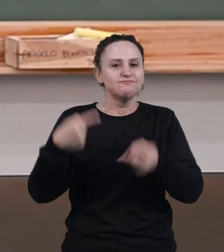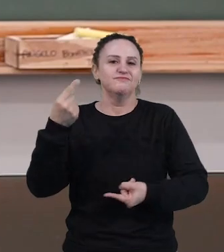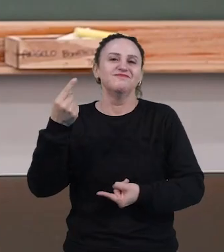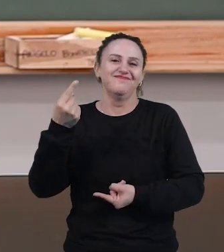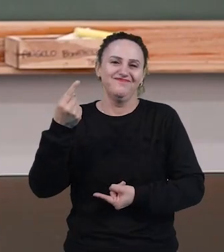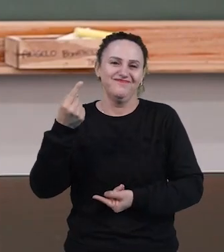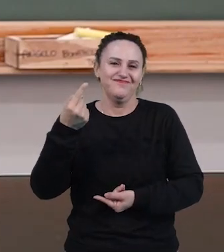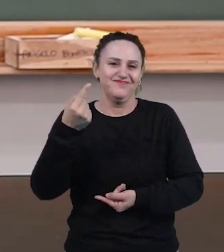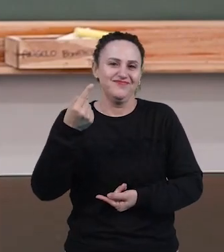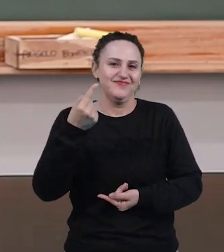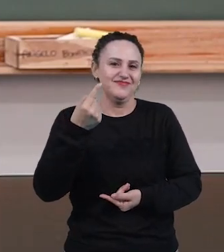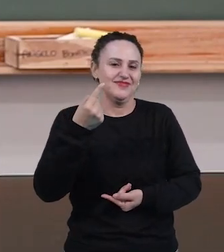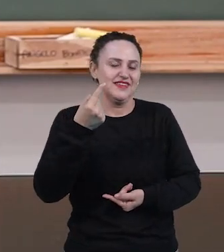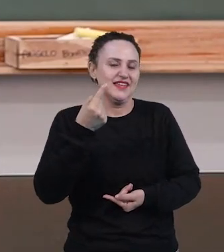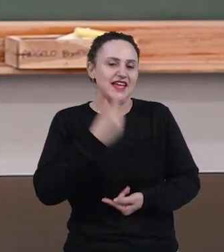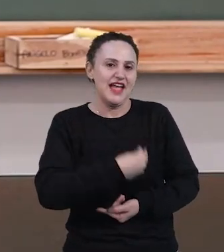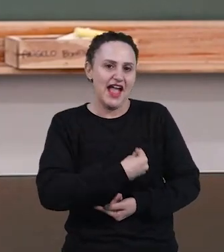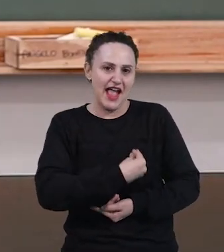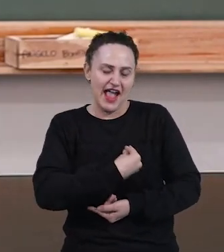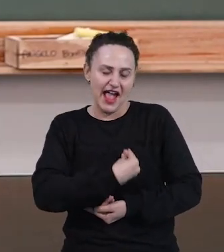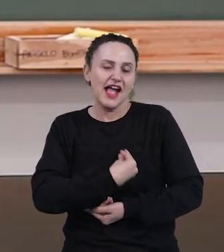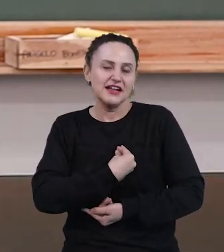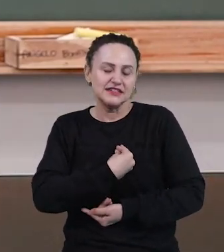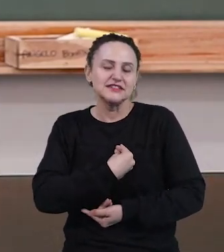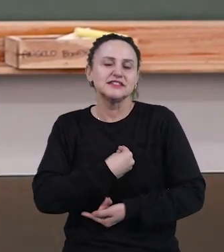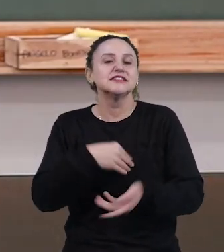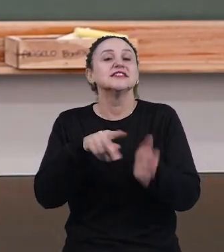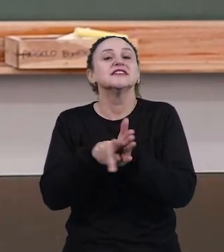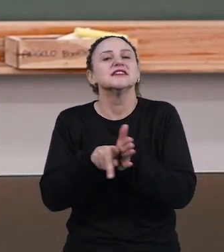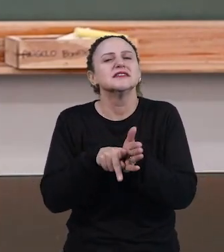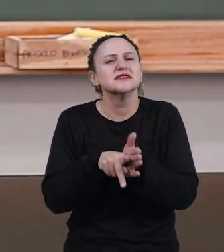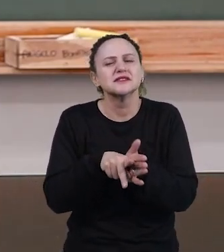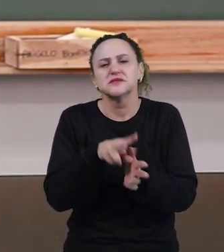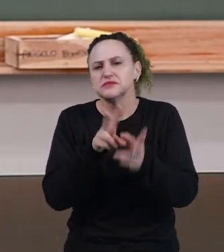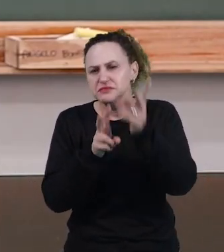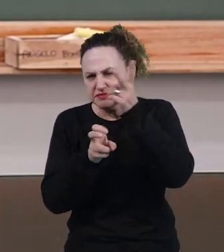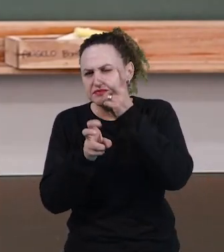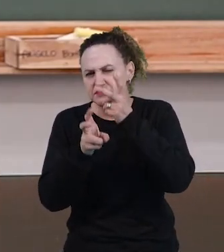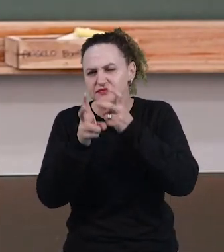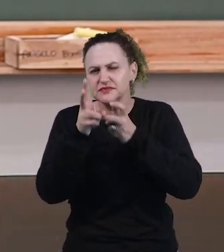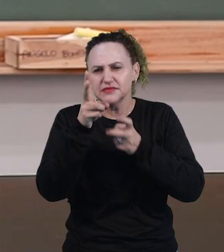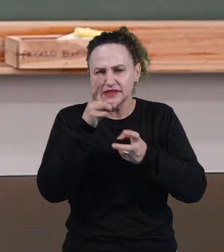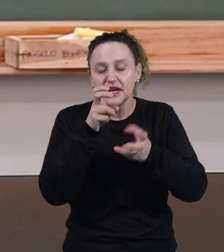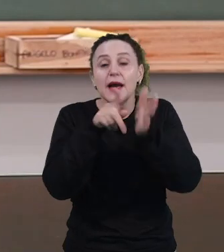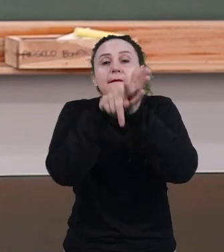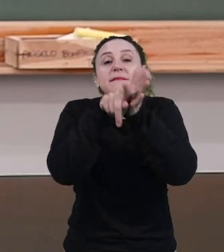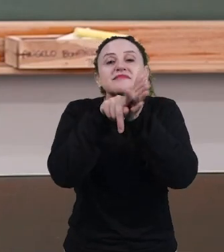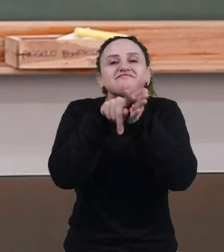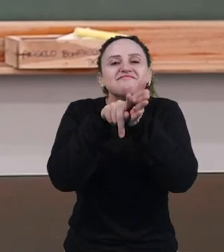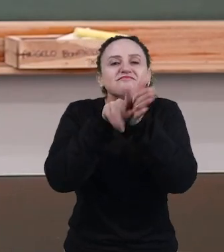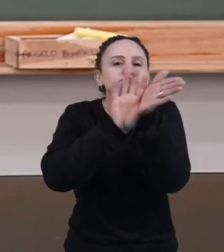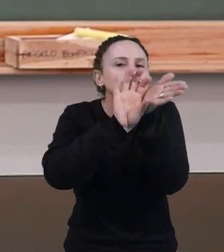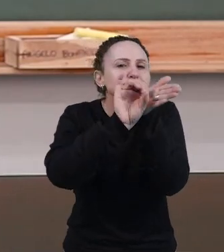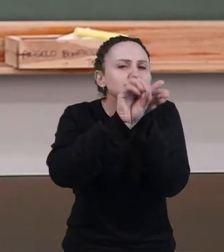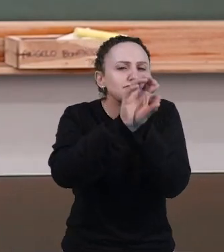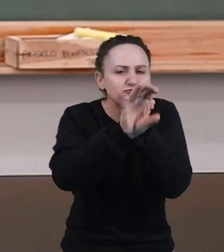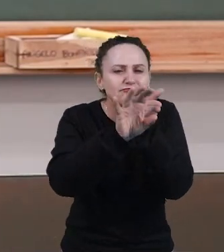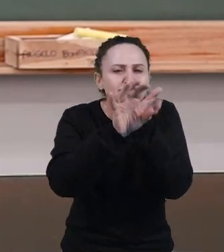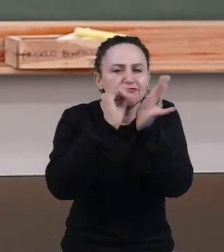mais informações, vão lá na internet, vocês vão ver que tem bastante coisa sobre o pardal albino do Piaget. Isso